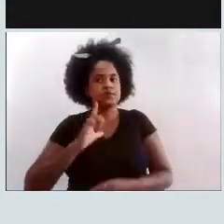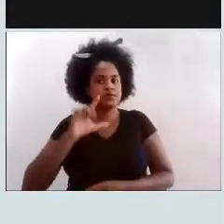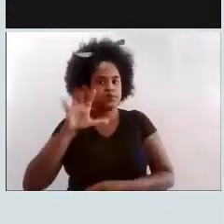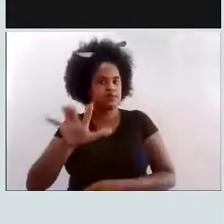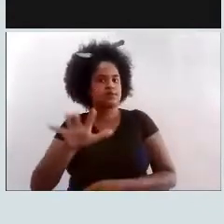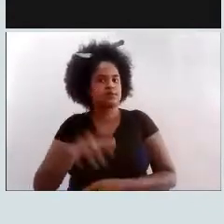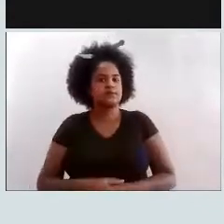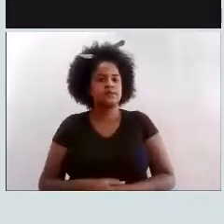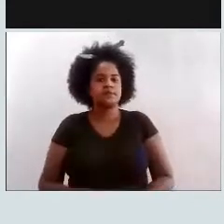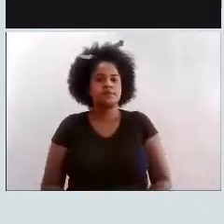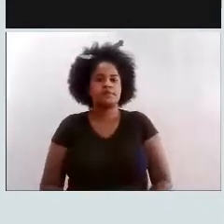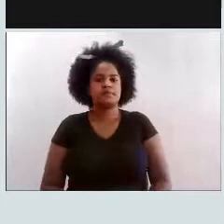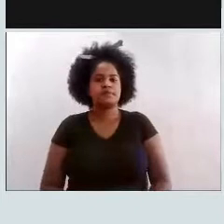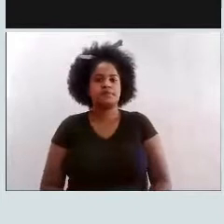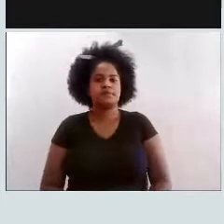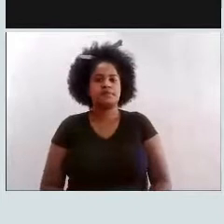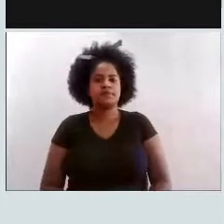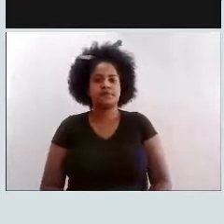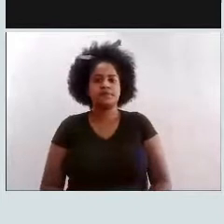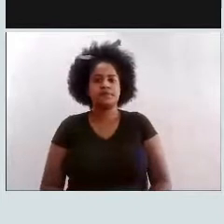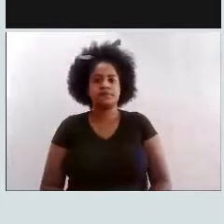Pode passar para o próximo.